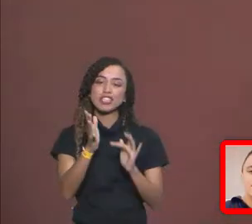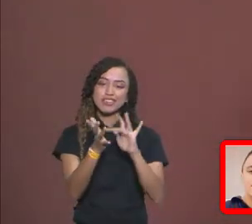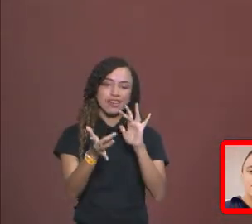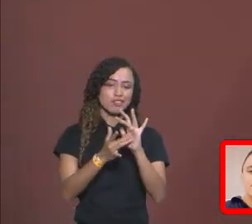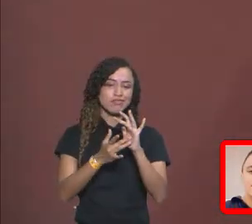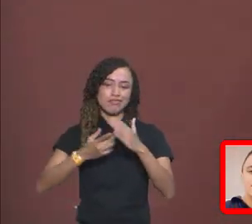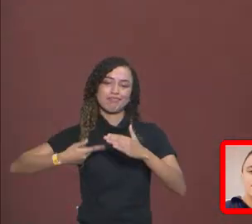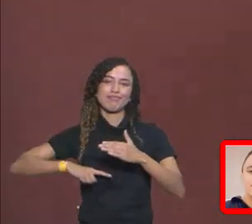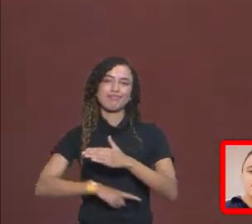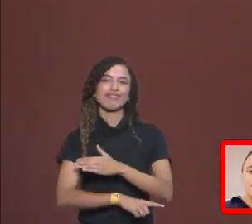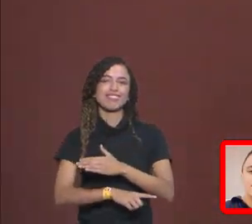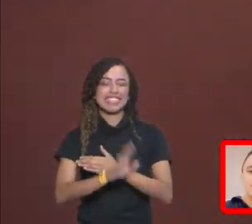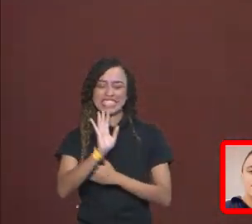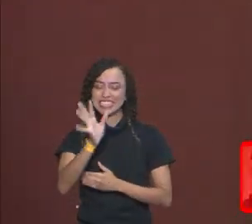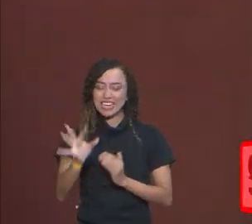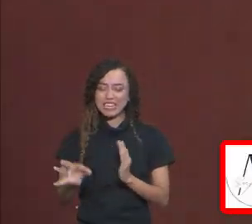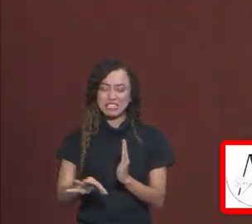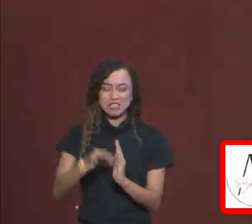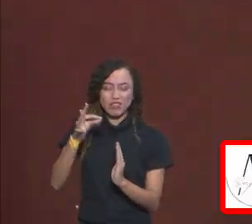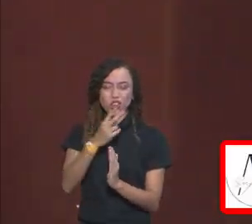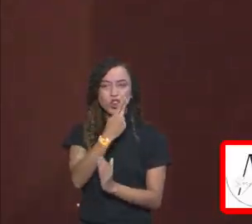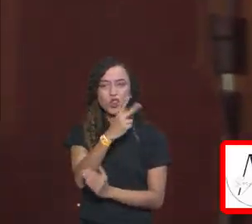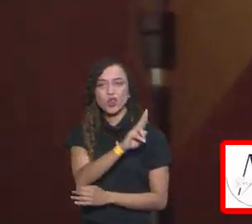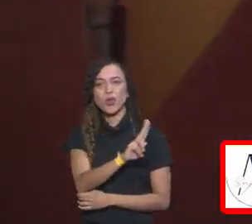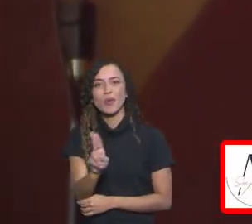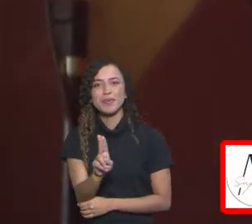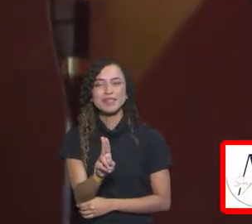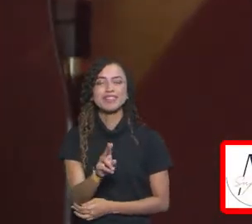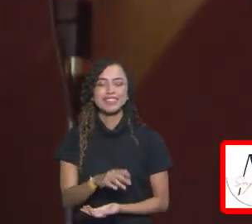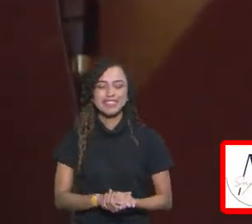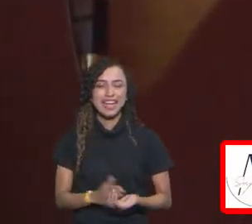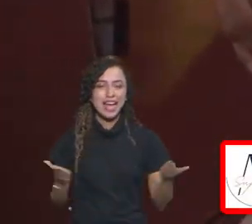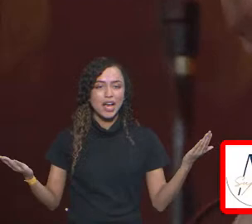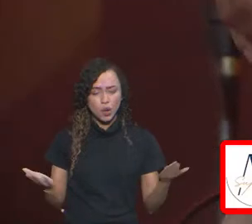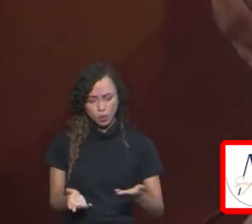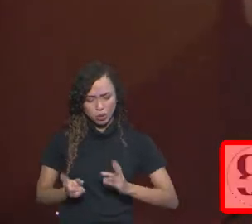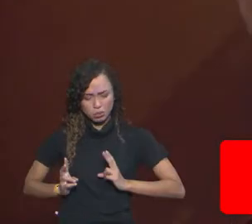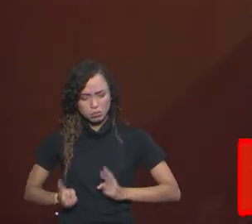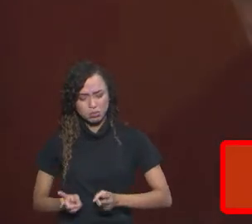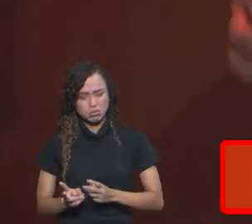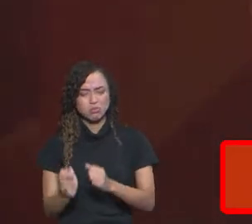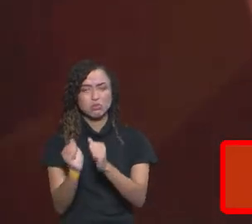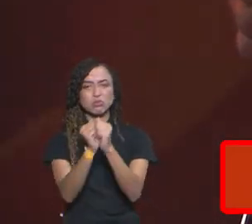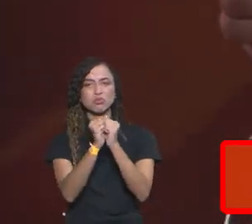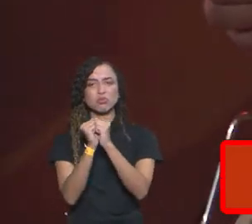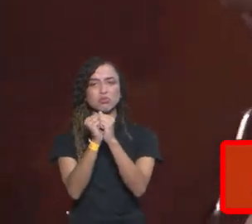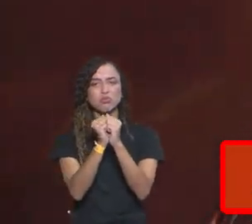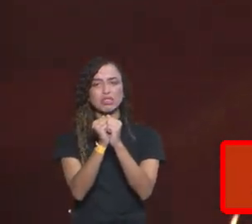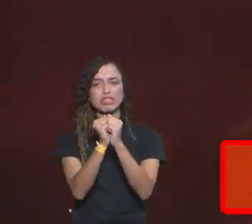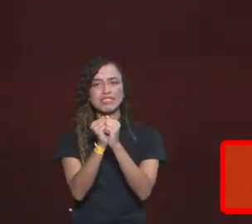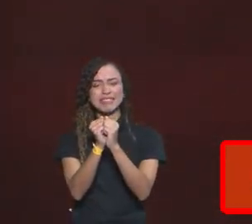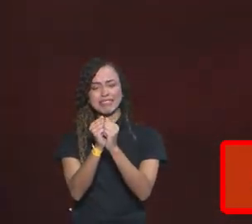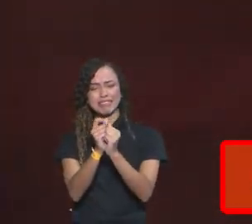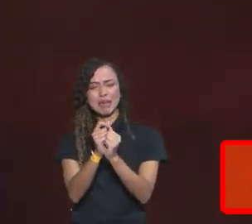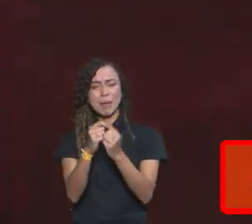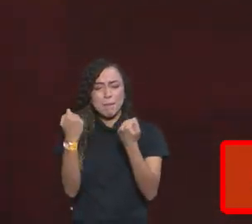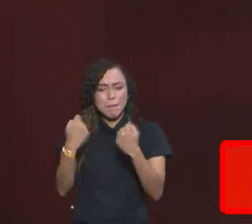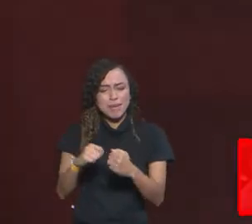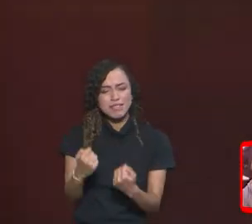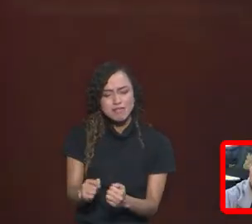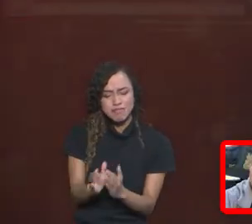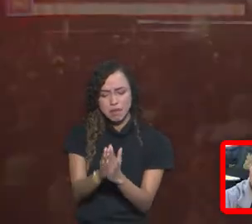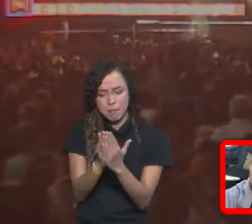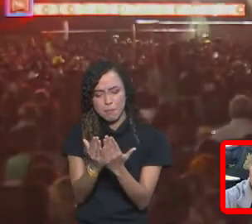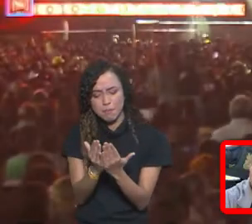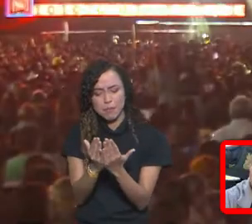e já escreveu o seu nome no livro da vida agora caminho com ele consigo uma Bíblia tem uma Bíblia em suas mãos